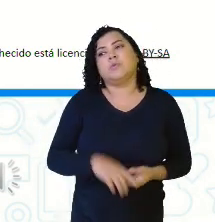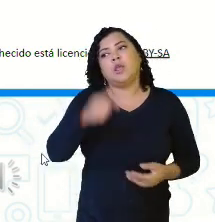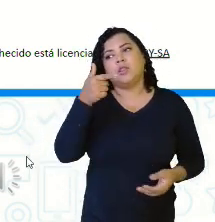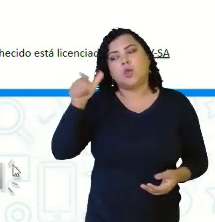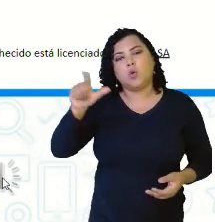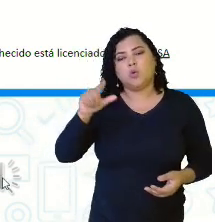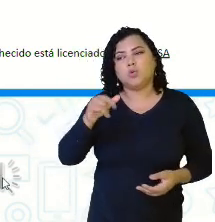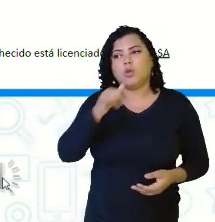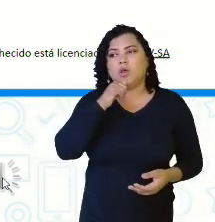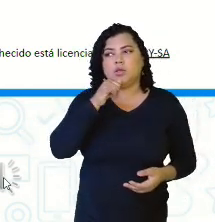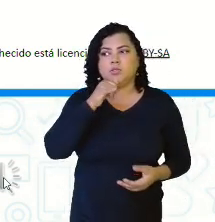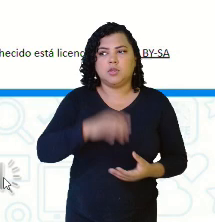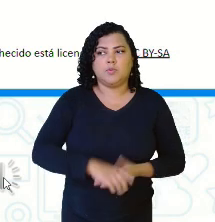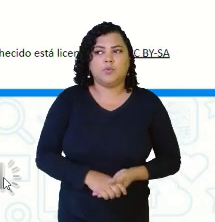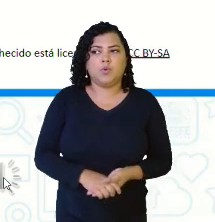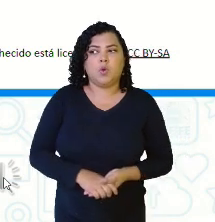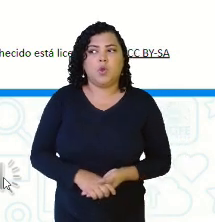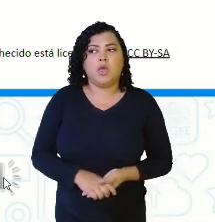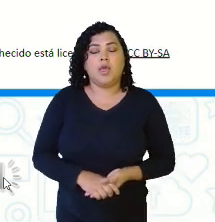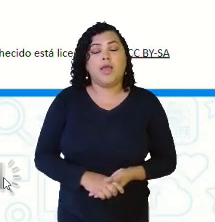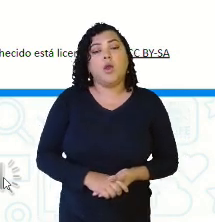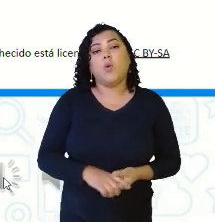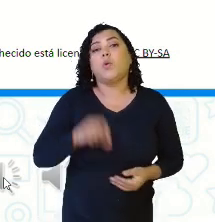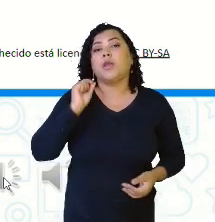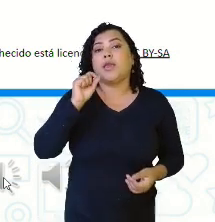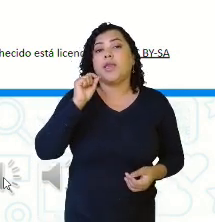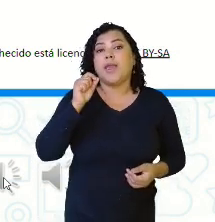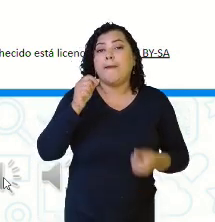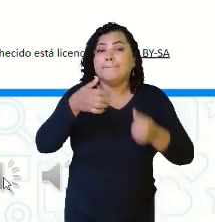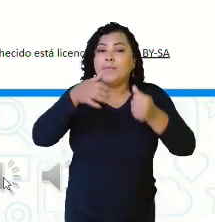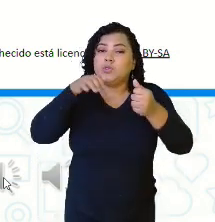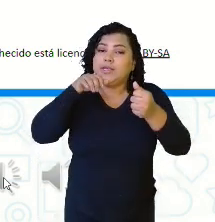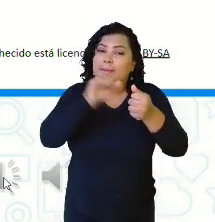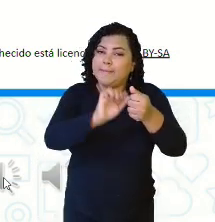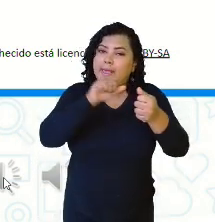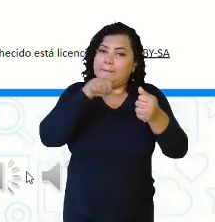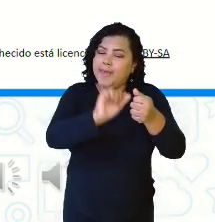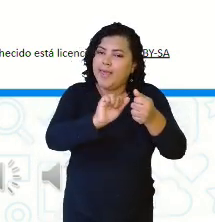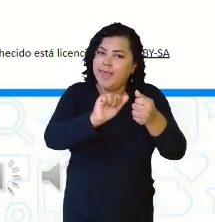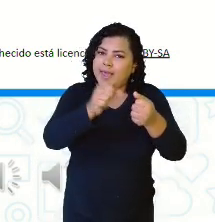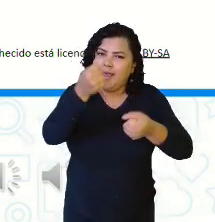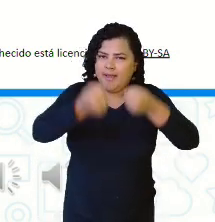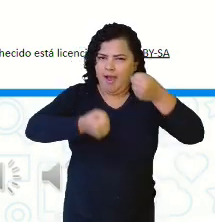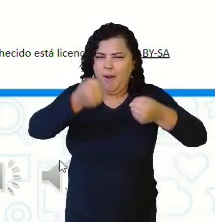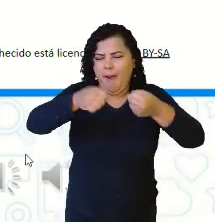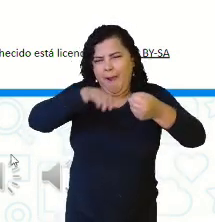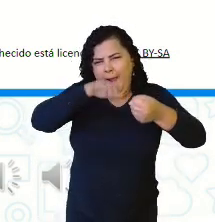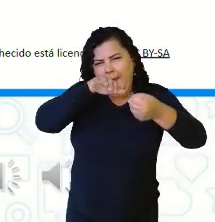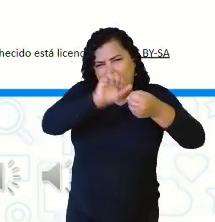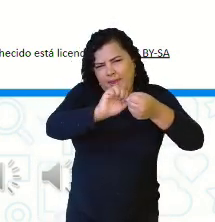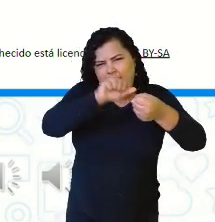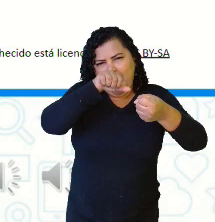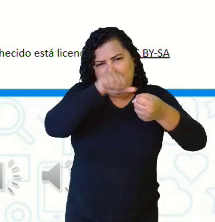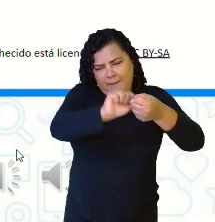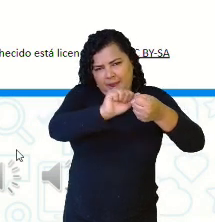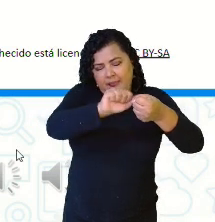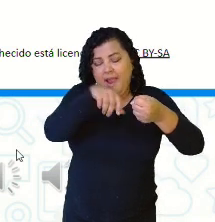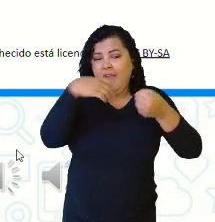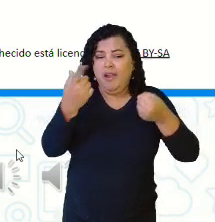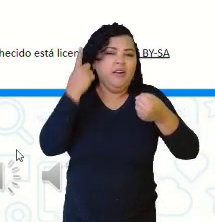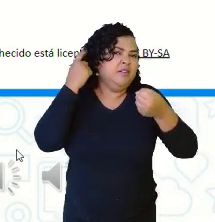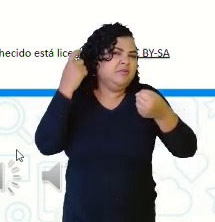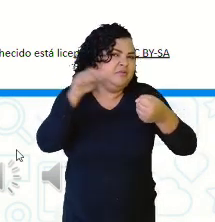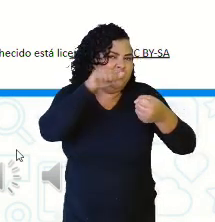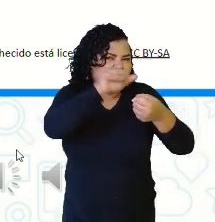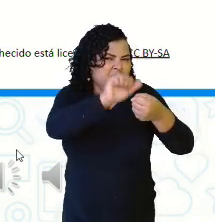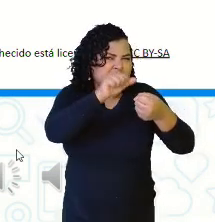exemplo agora, que é o som da buzina do carro. Olha, o som da buzina do carro